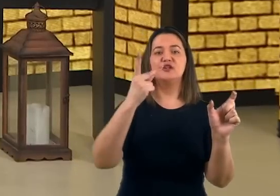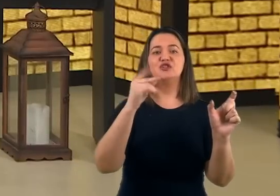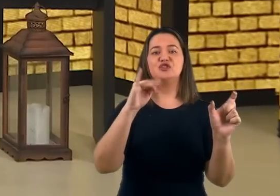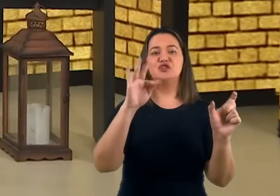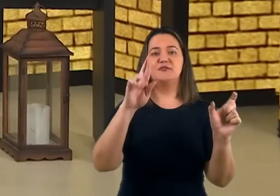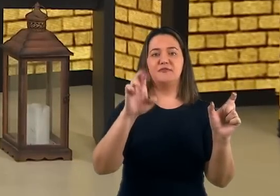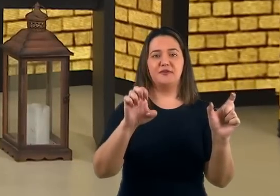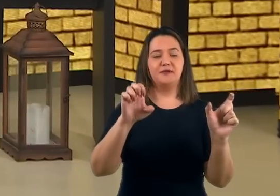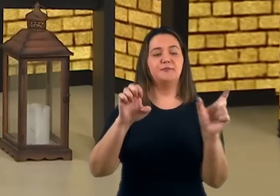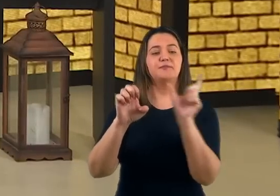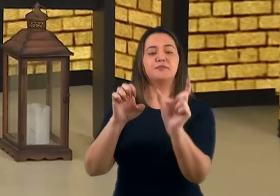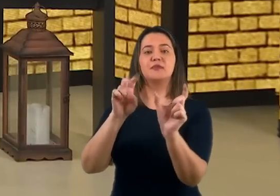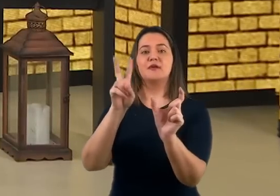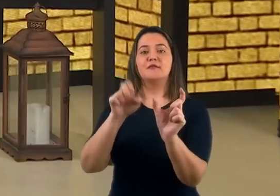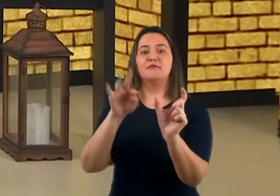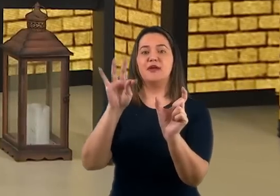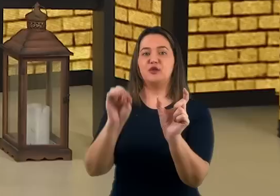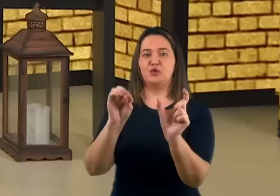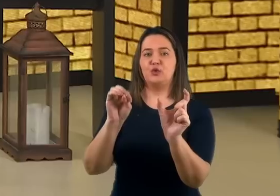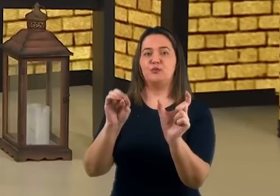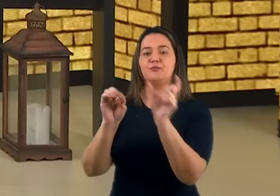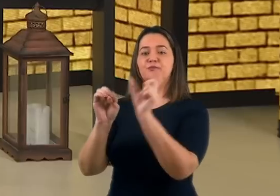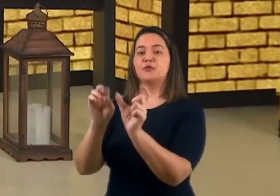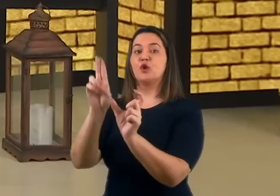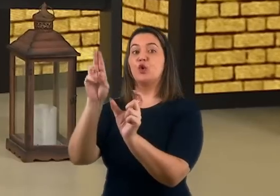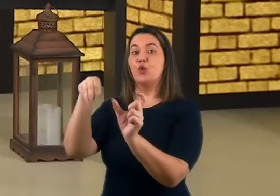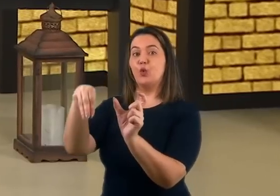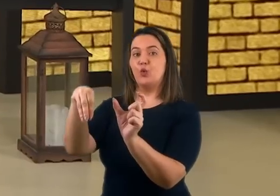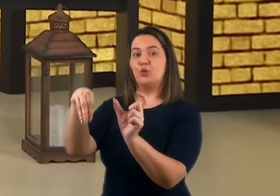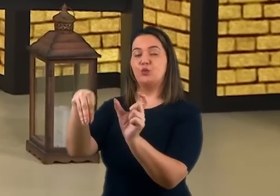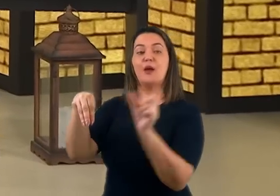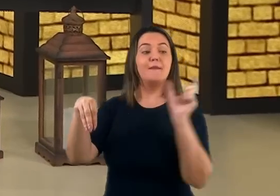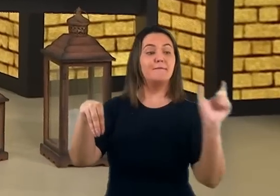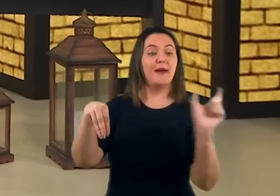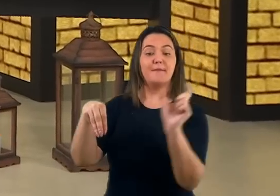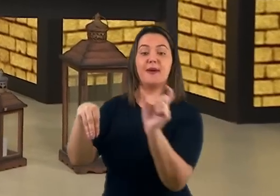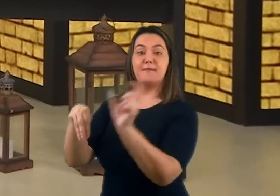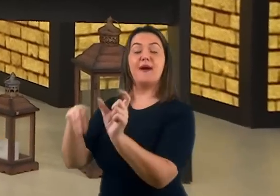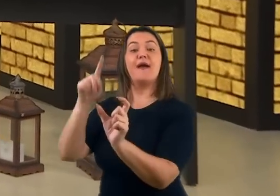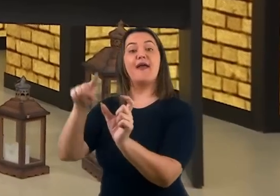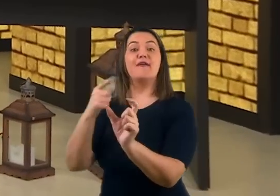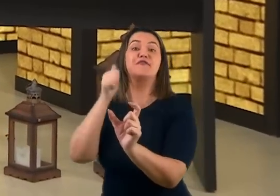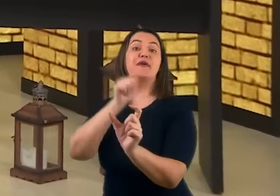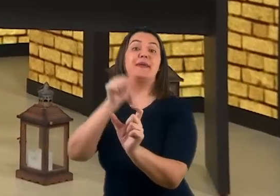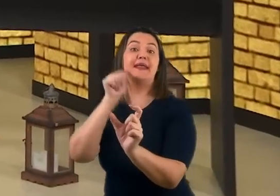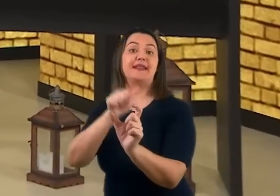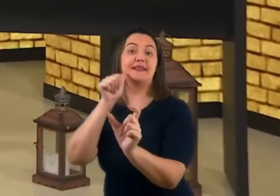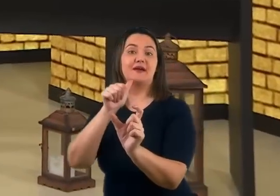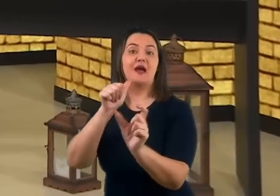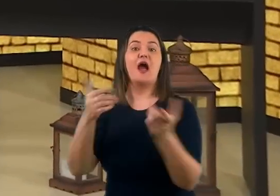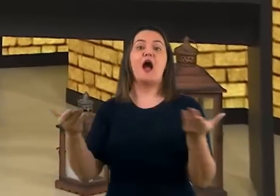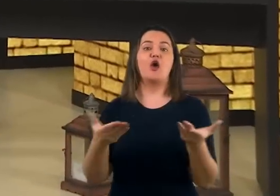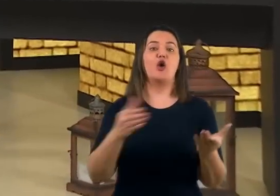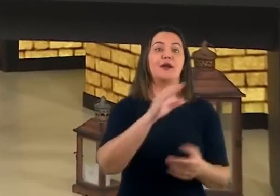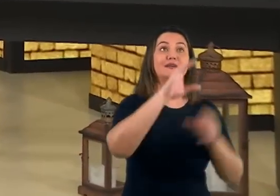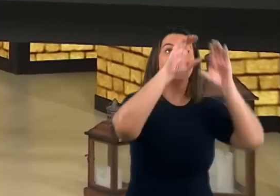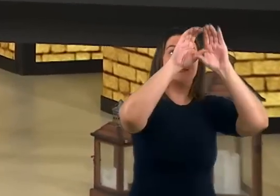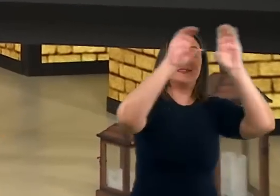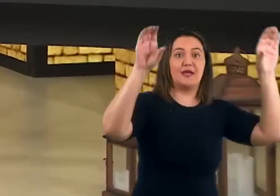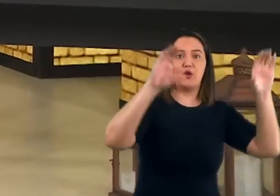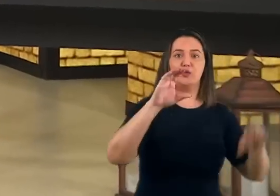o numeral são todas palavras femininas, enquanto as palavras céu e eles